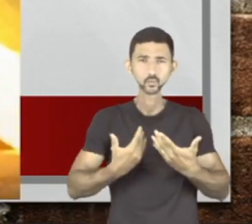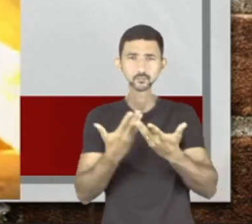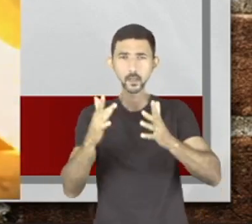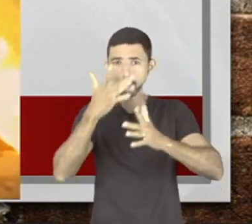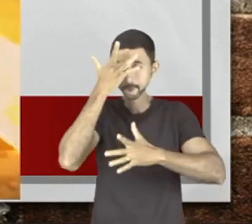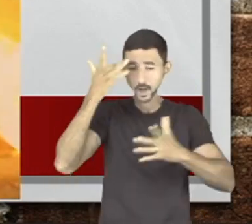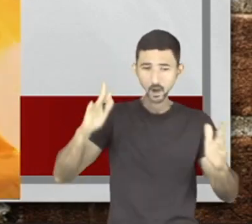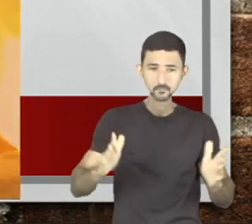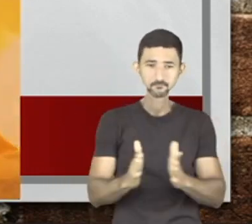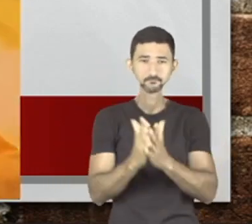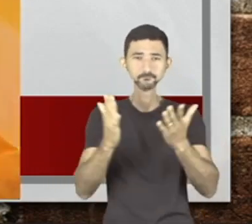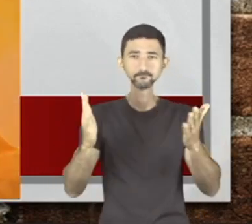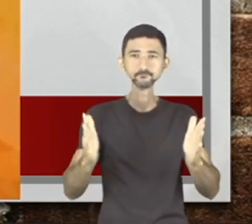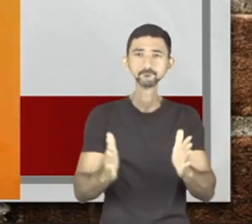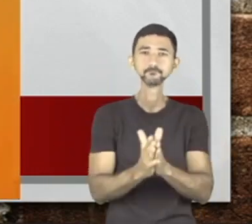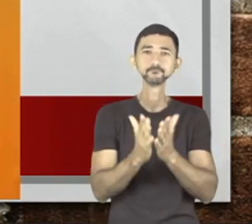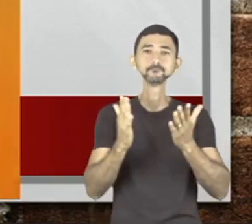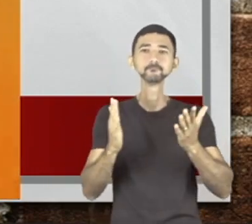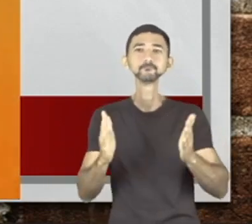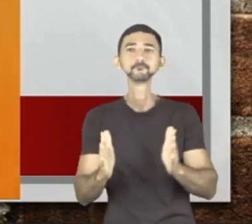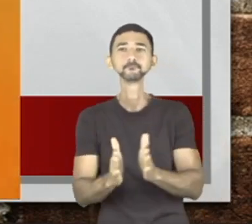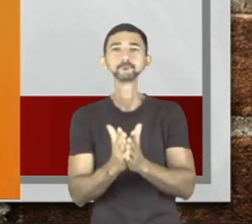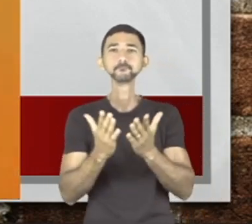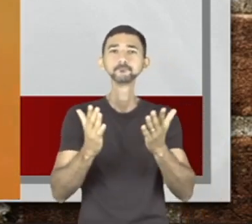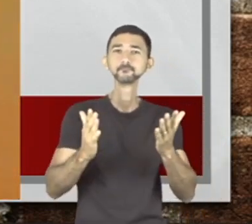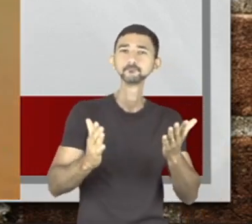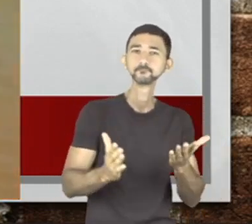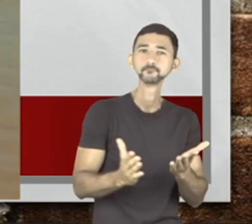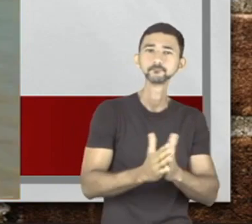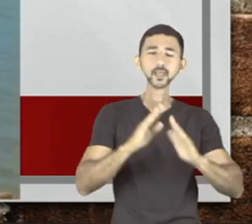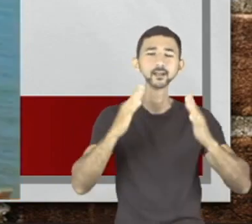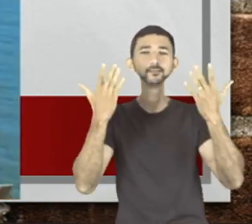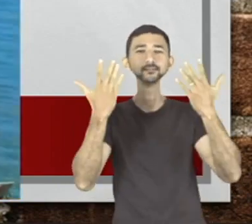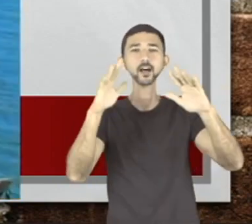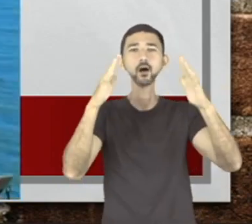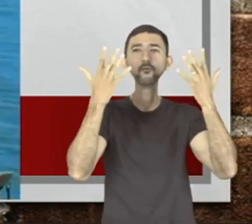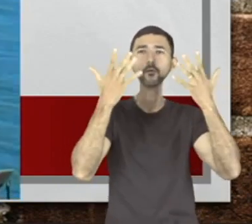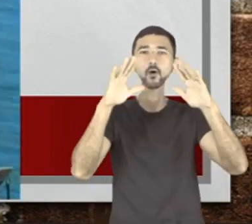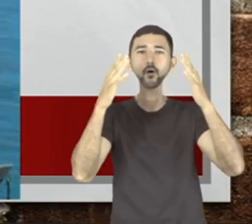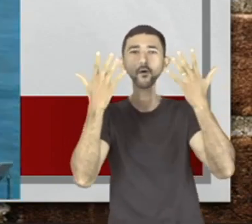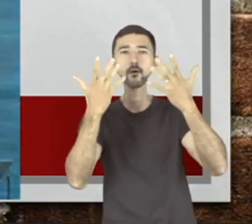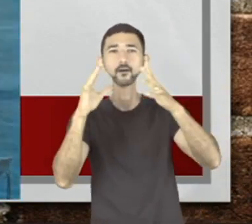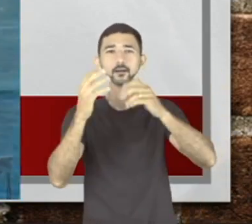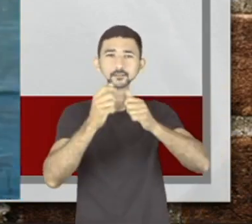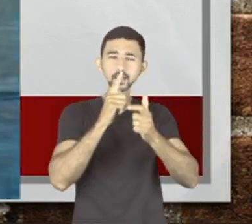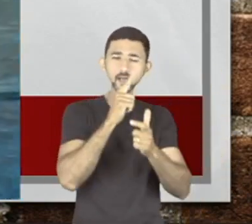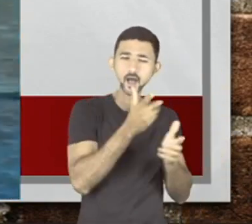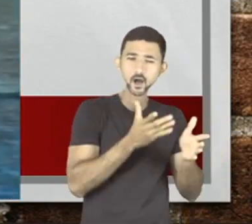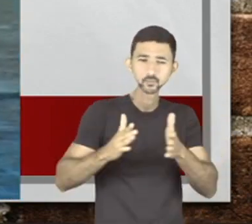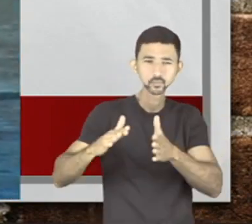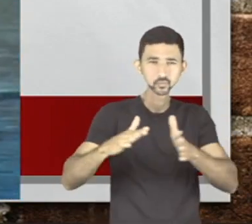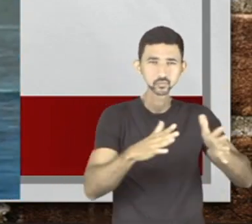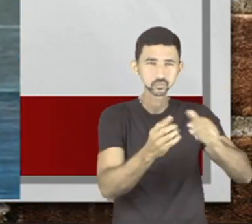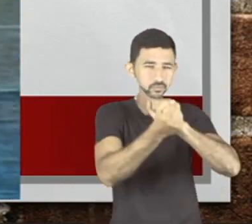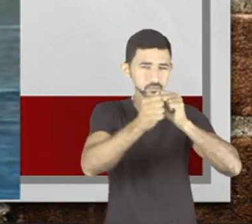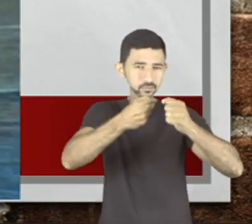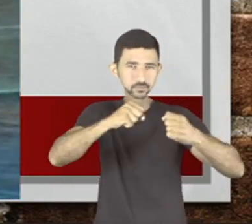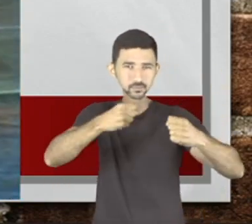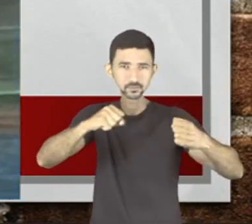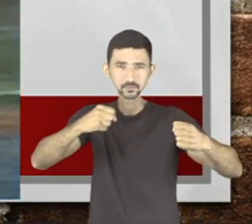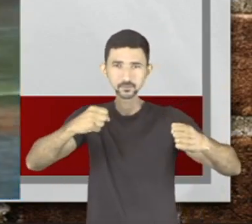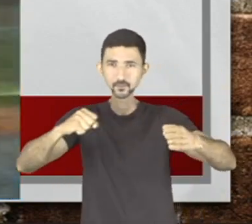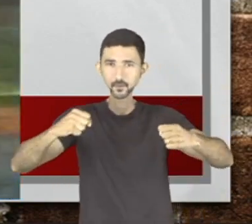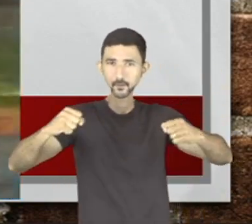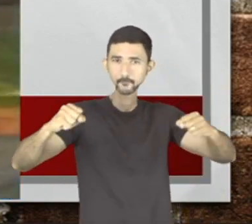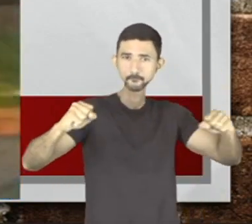a rudeza pagã. Salve, ó terra de rios